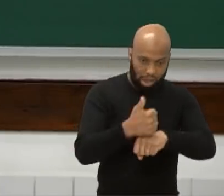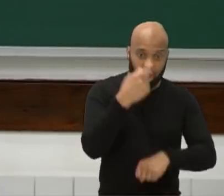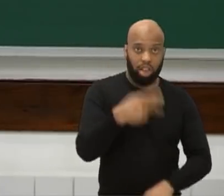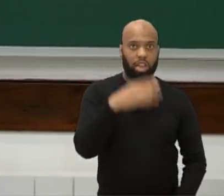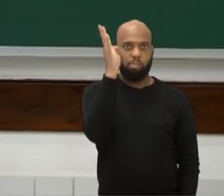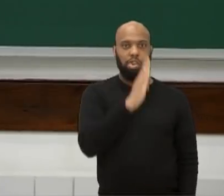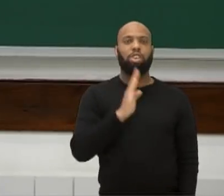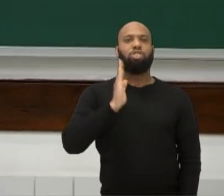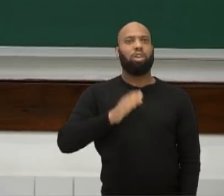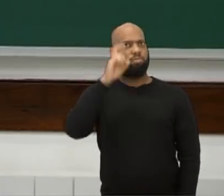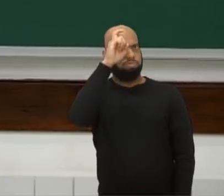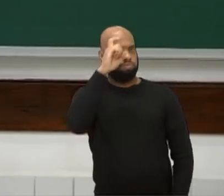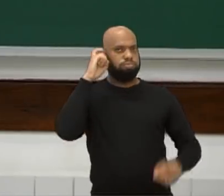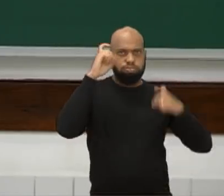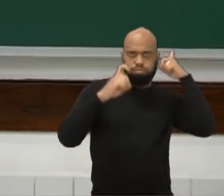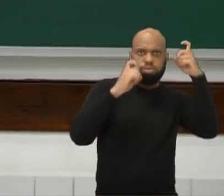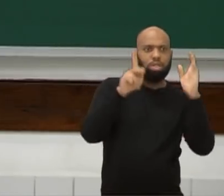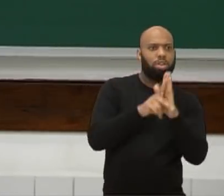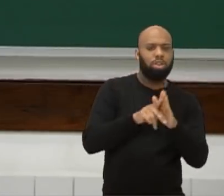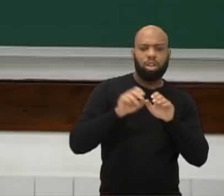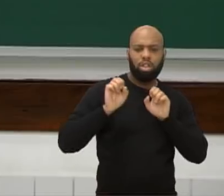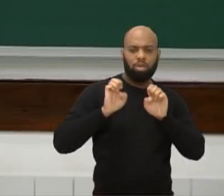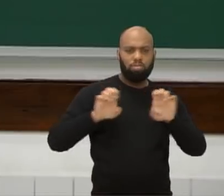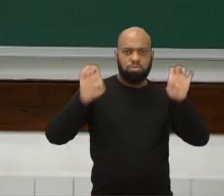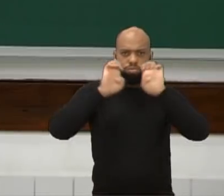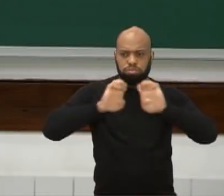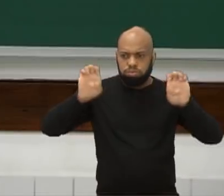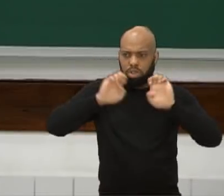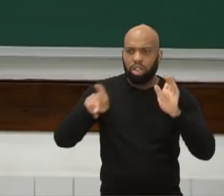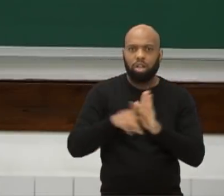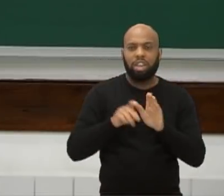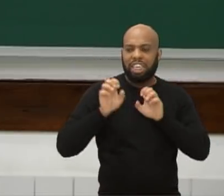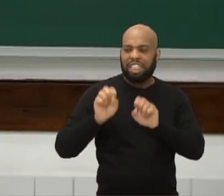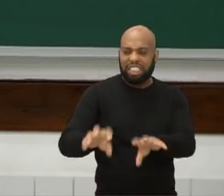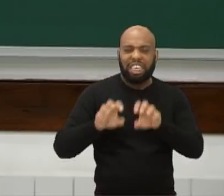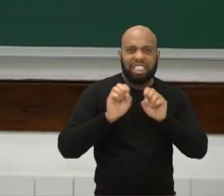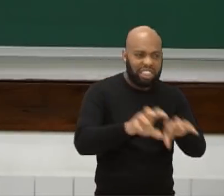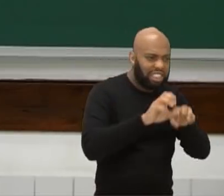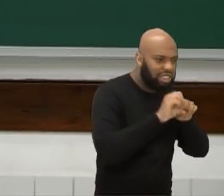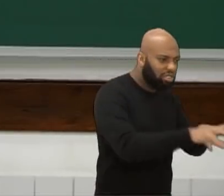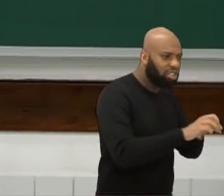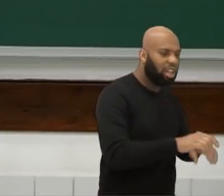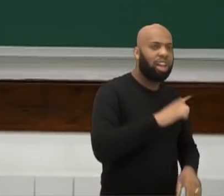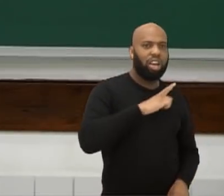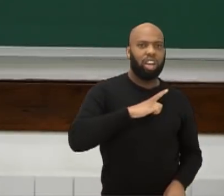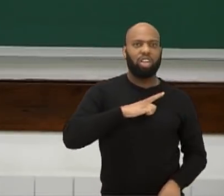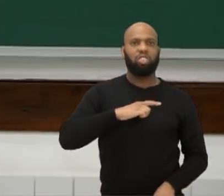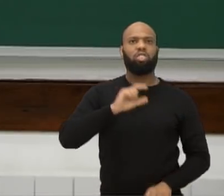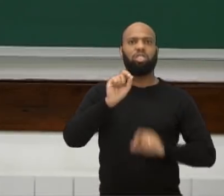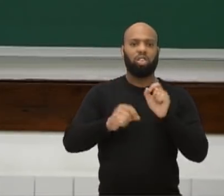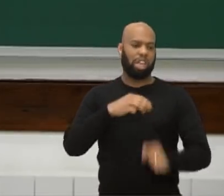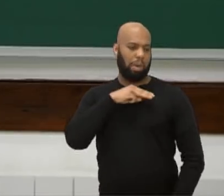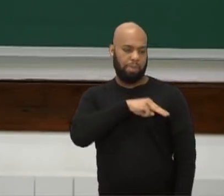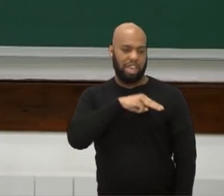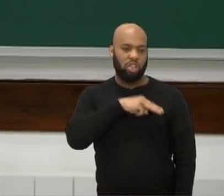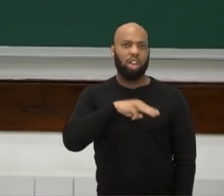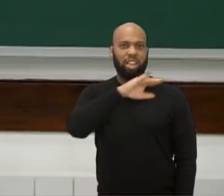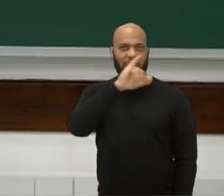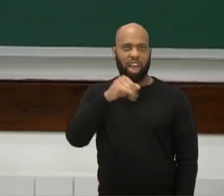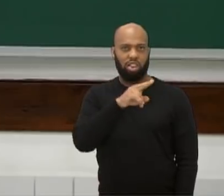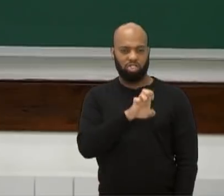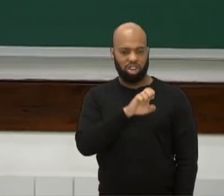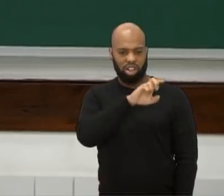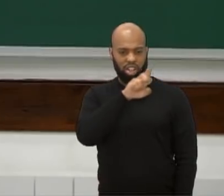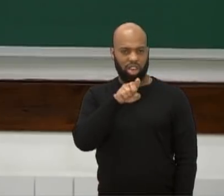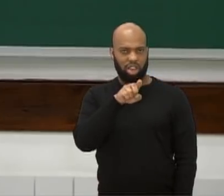se preocuparam com a evangelização, com a catequização. Desde lá os jesuítas, enfim, nós